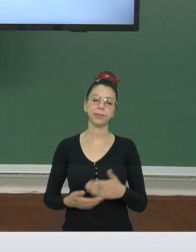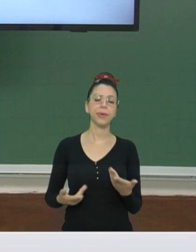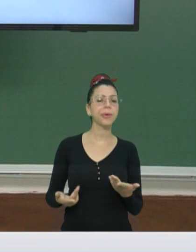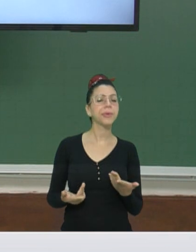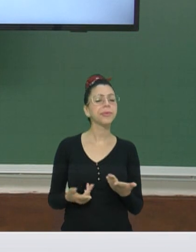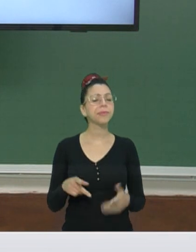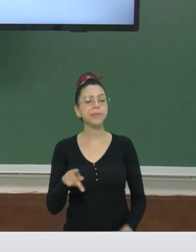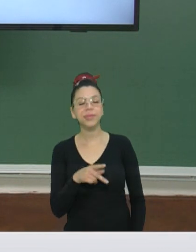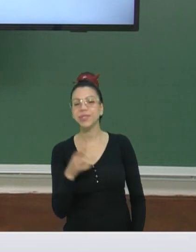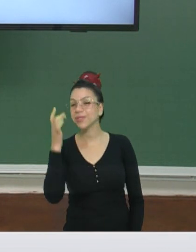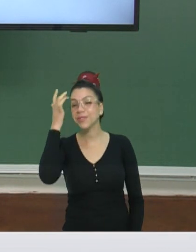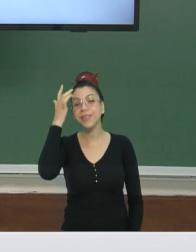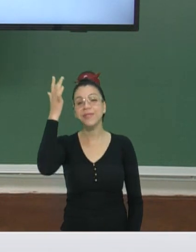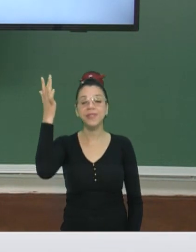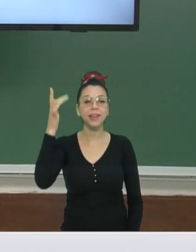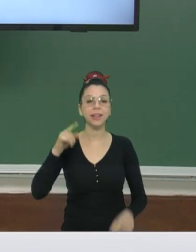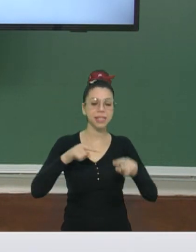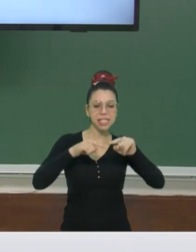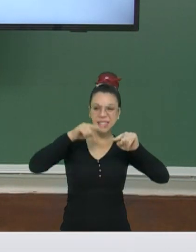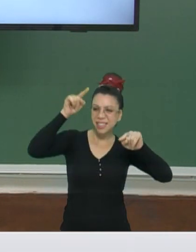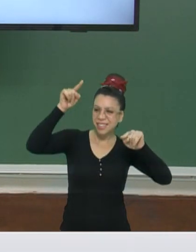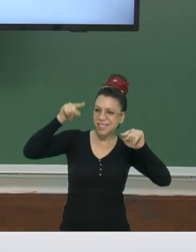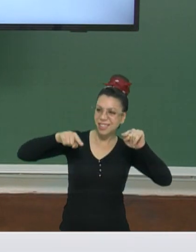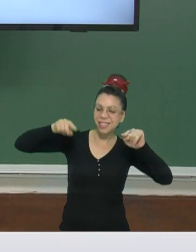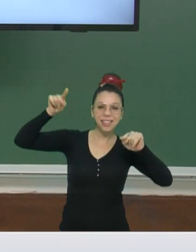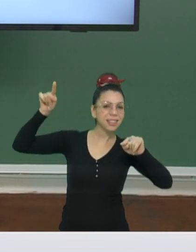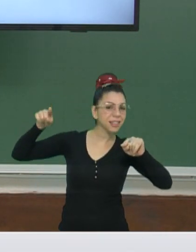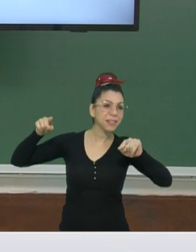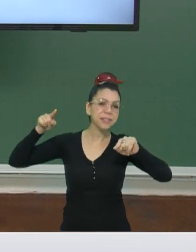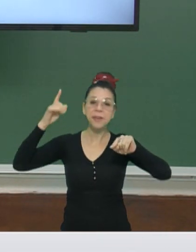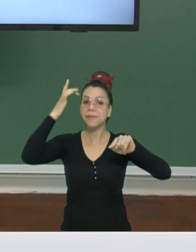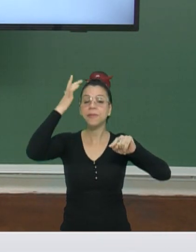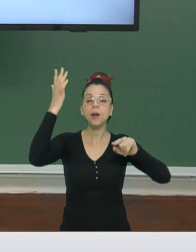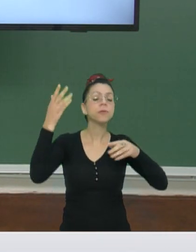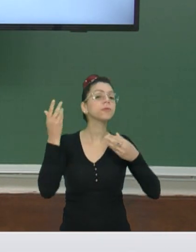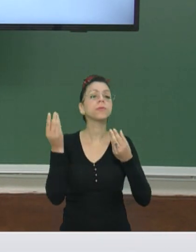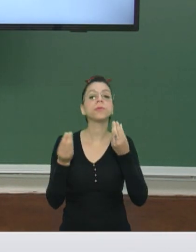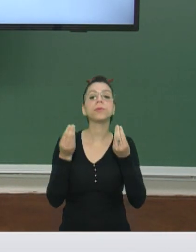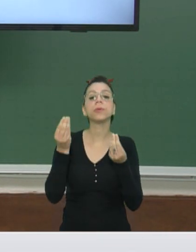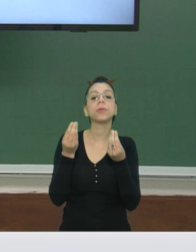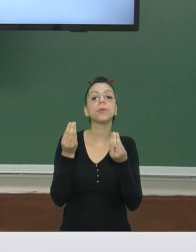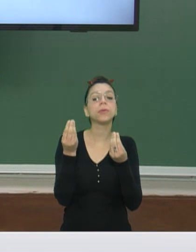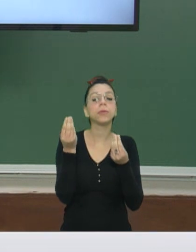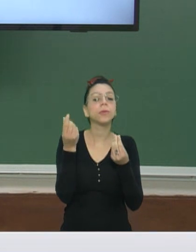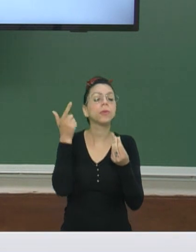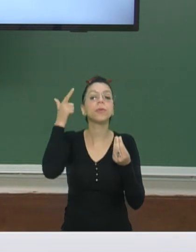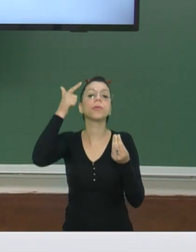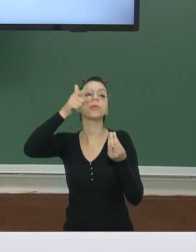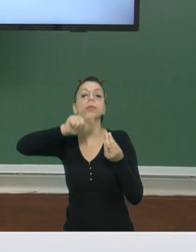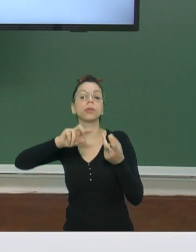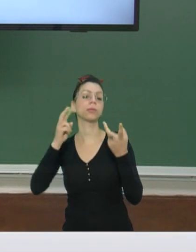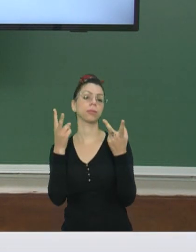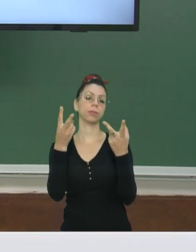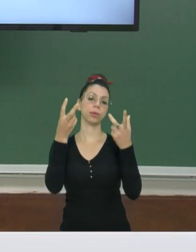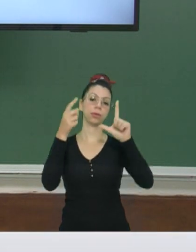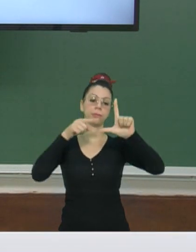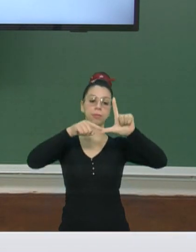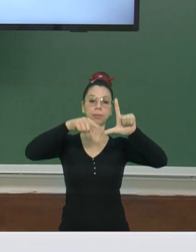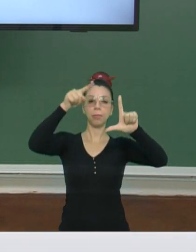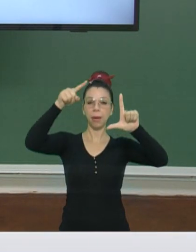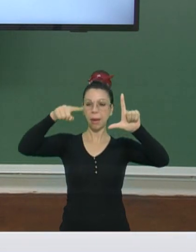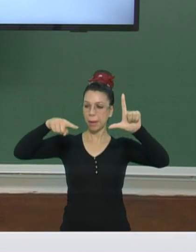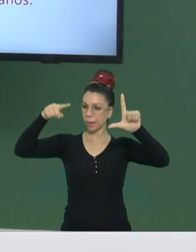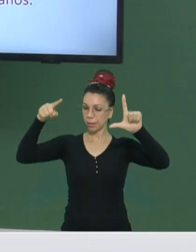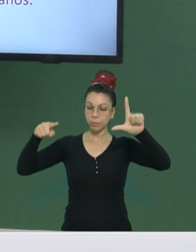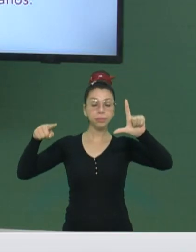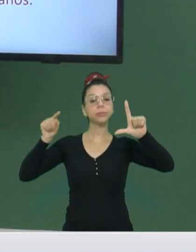Professora, foi fácil. Com esse gráfico de linhas, foi fácil. O que nós conseguimos ver no gráfico de linhas? Nós